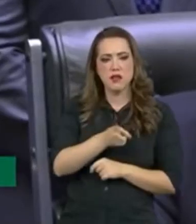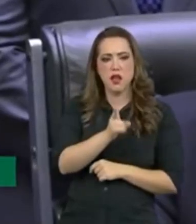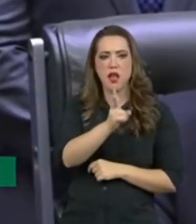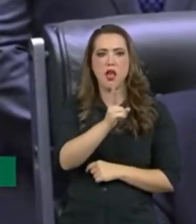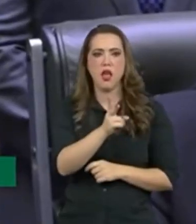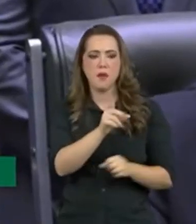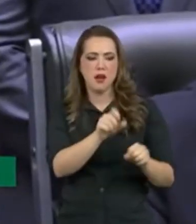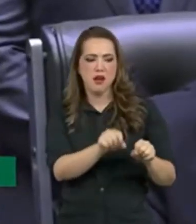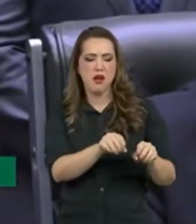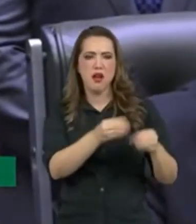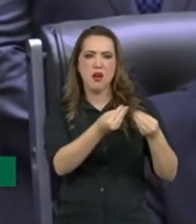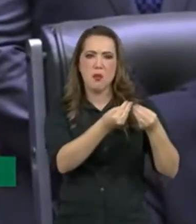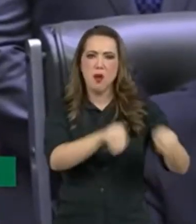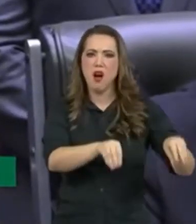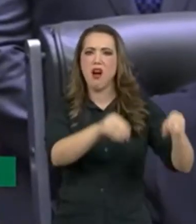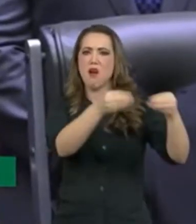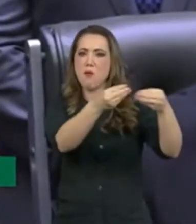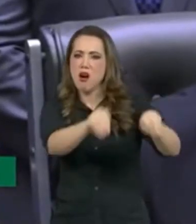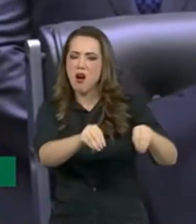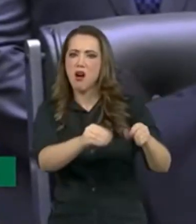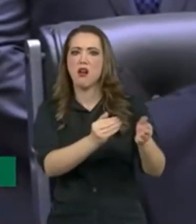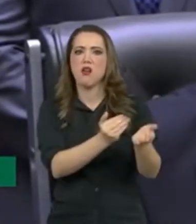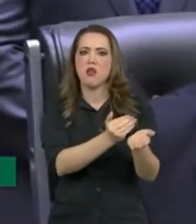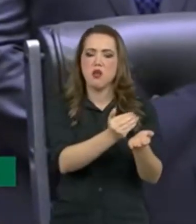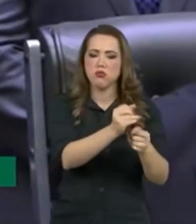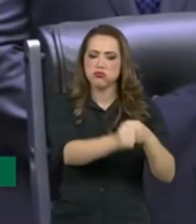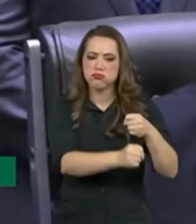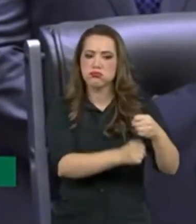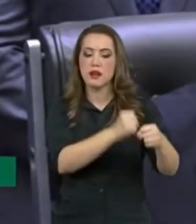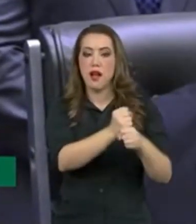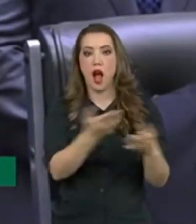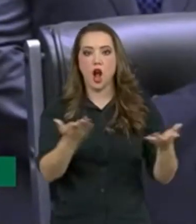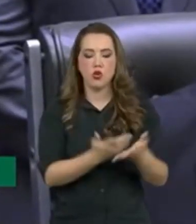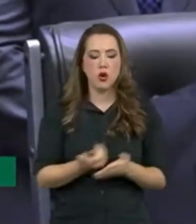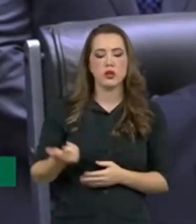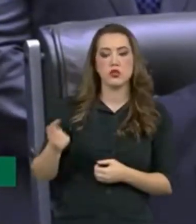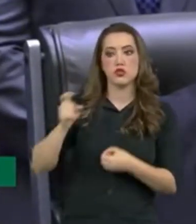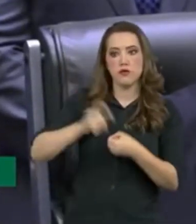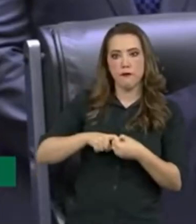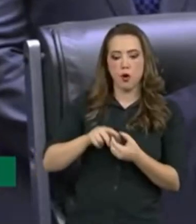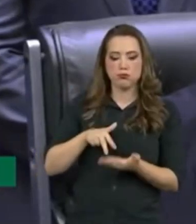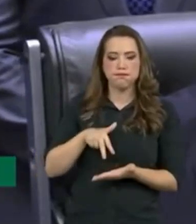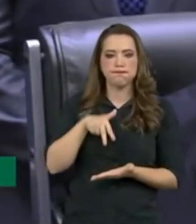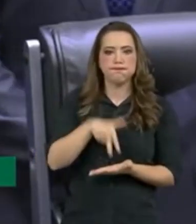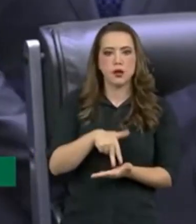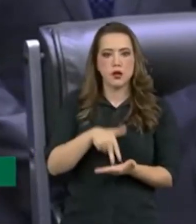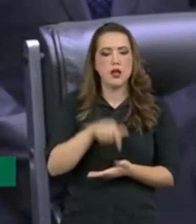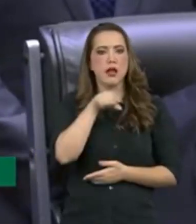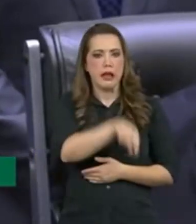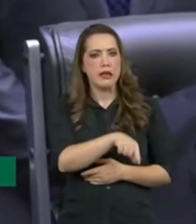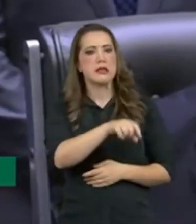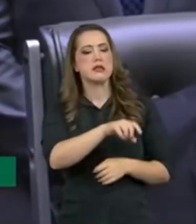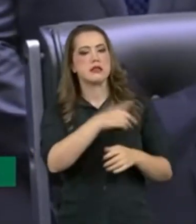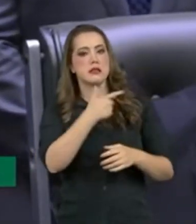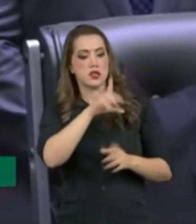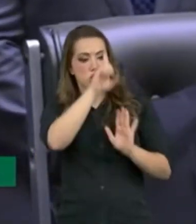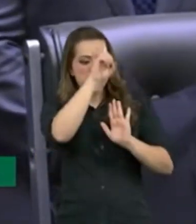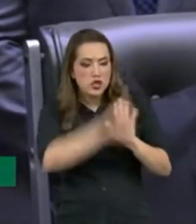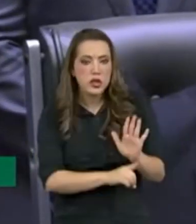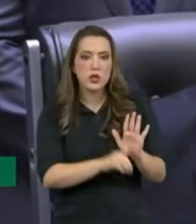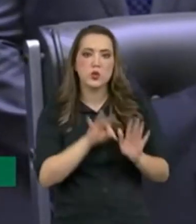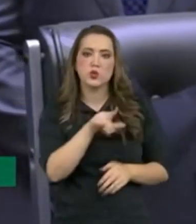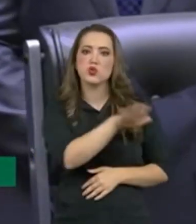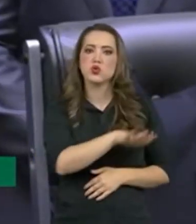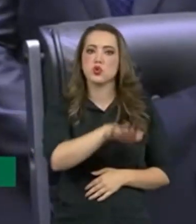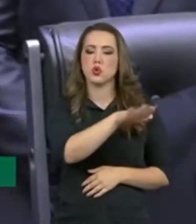sistematicamente demolido nos anos recentes. É para reerguer este edifício de direitos e valores nacionais